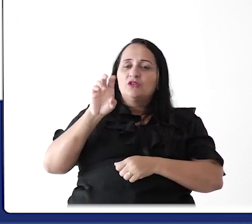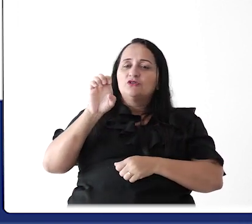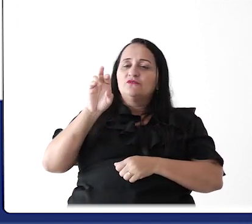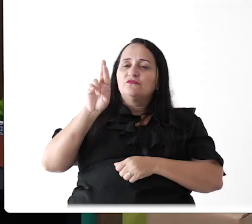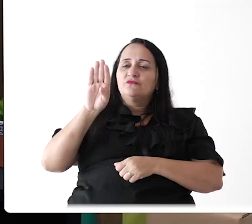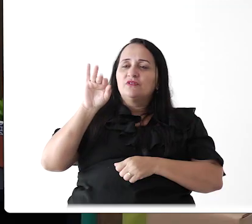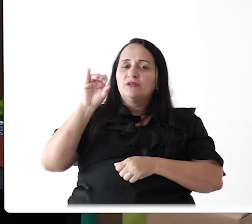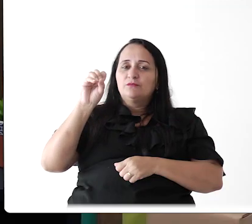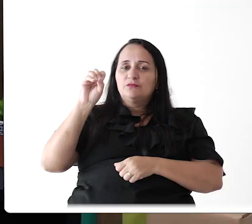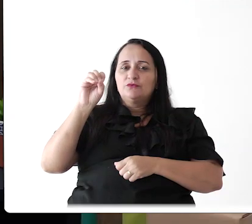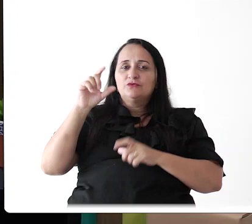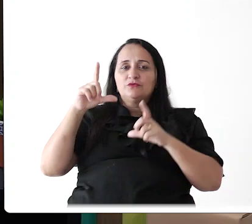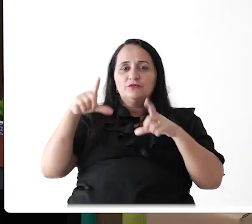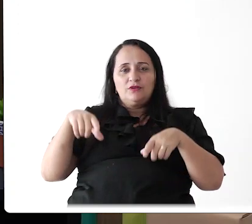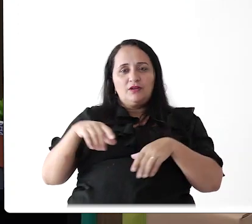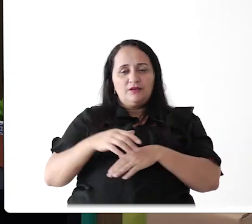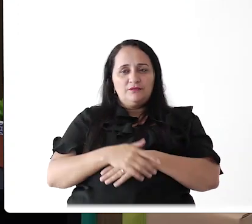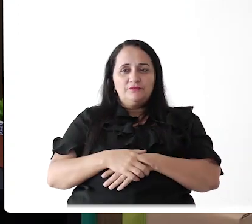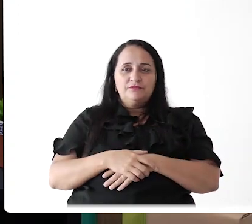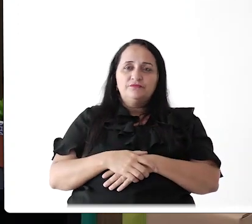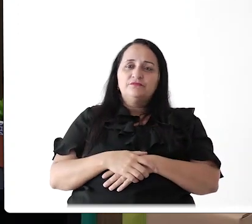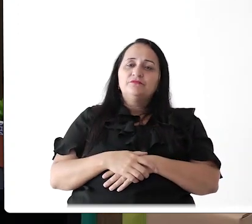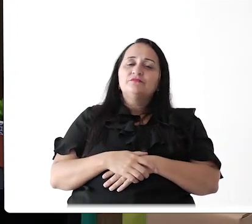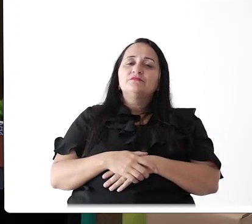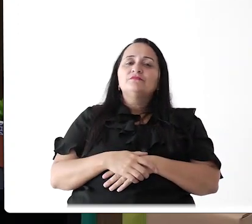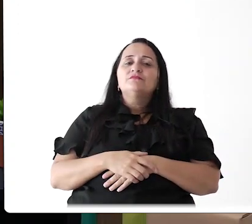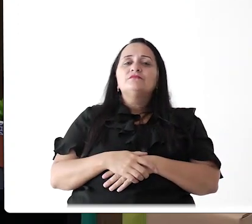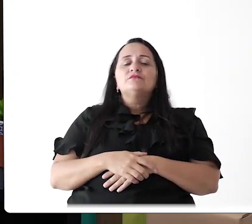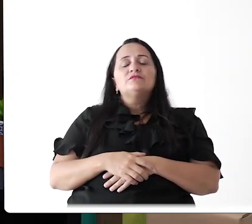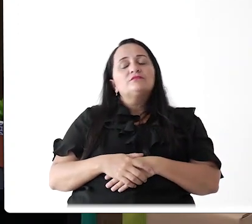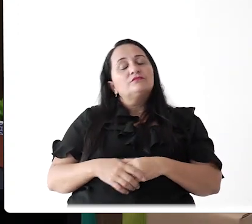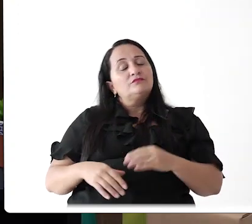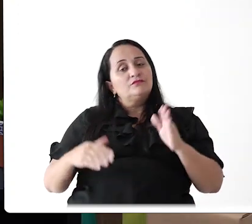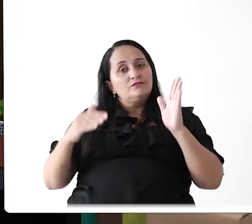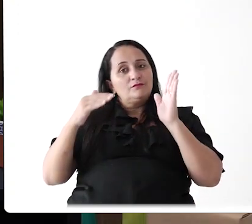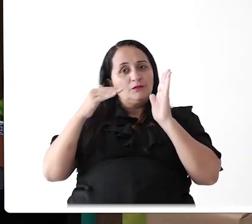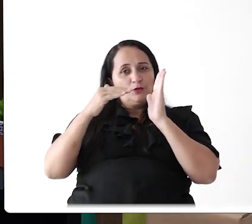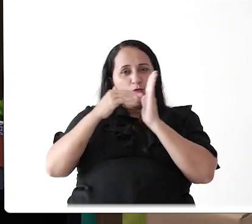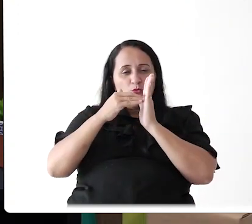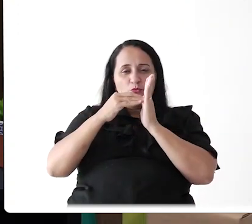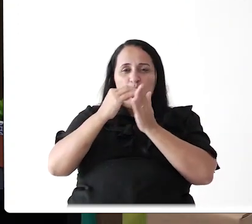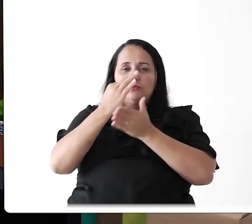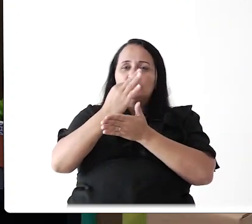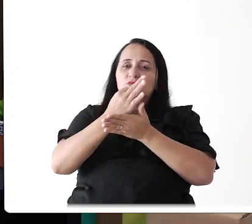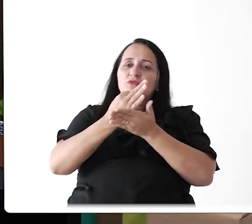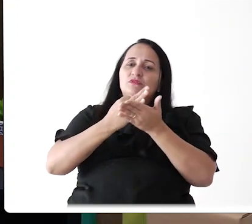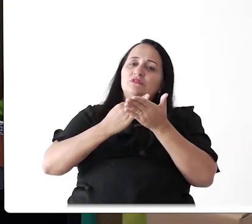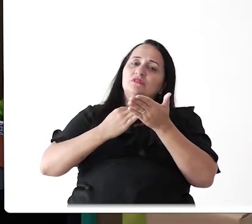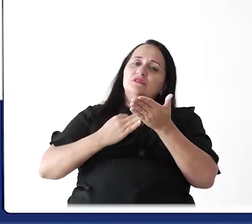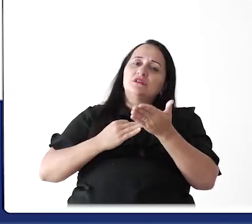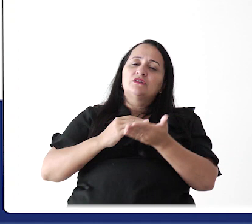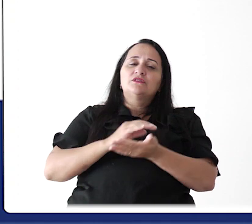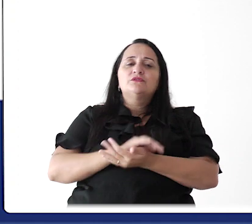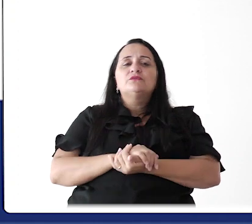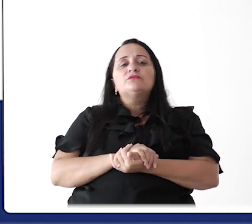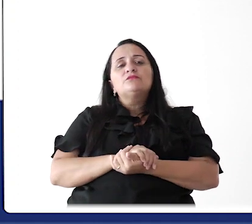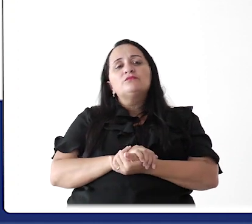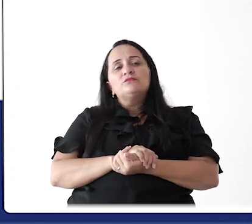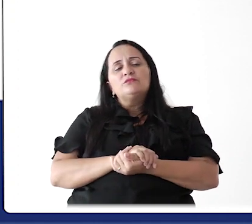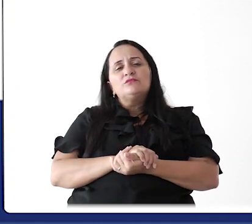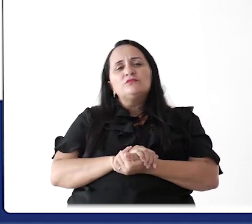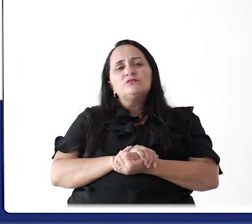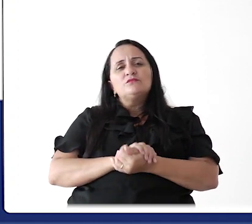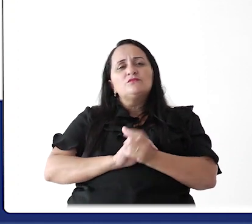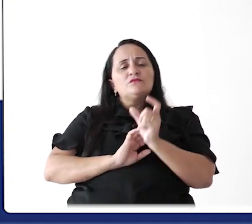lugar. E o nosso último texto é uma poesia de José Paulo Paes.